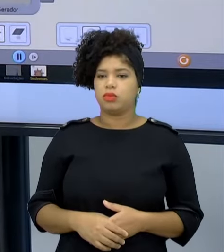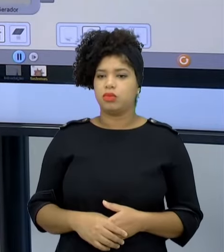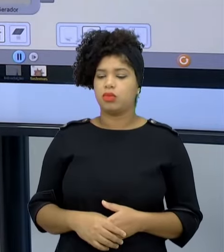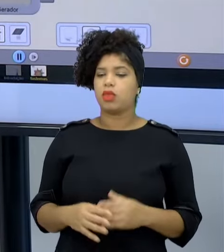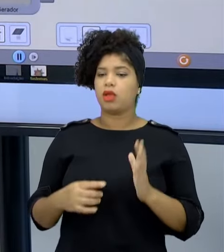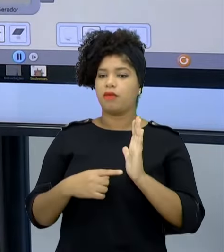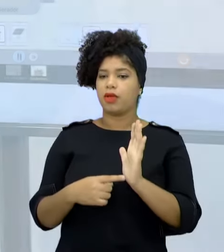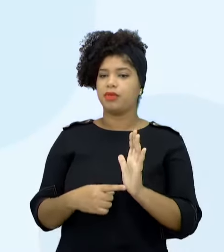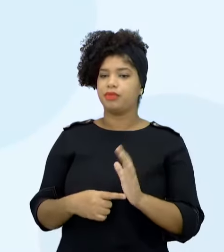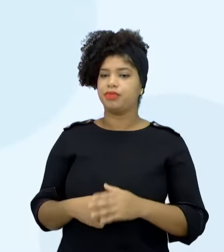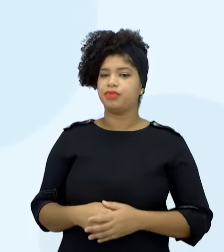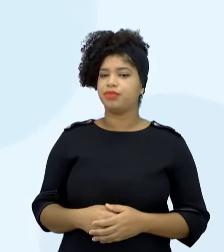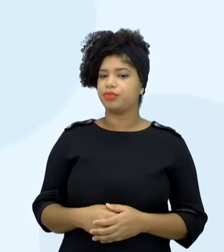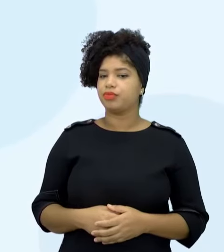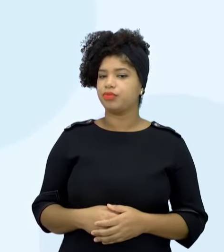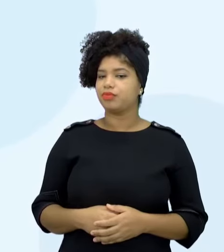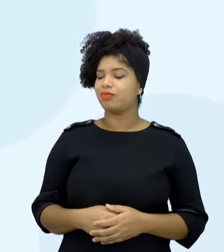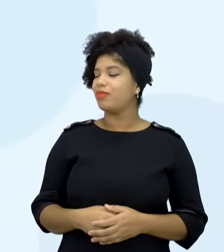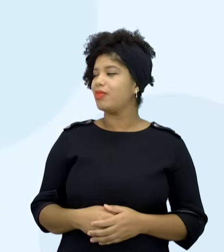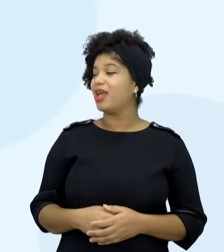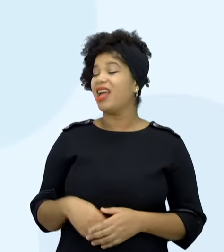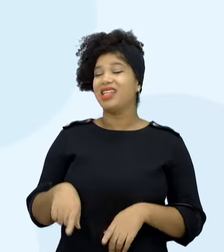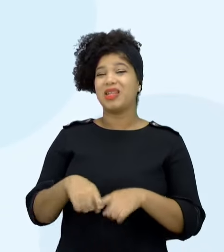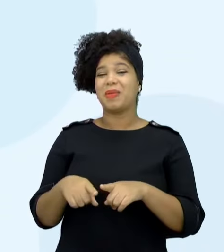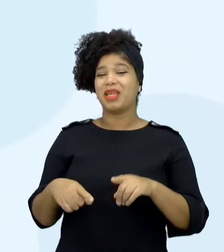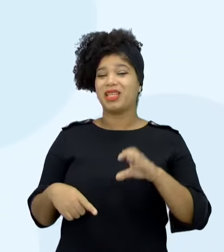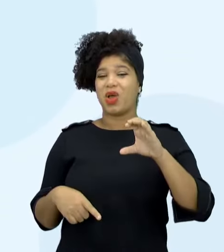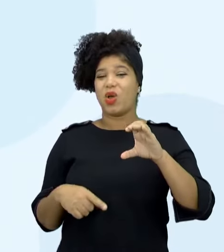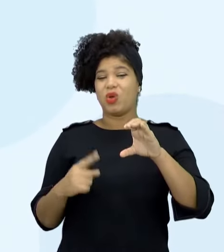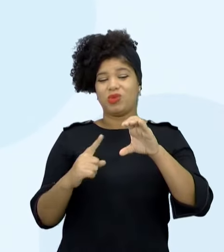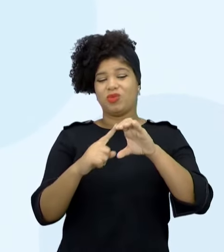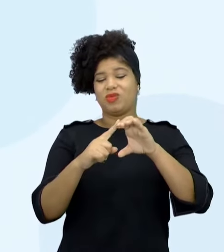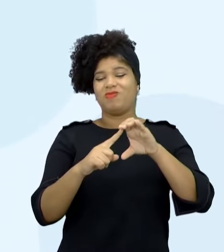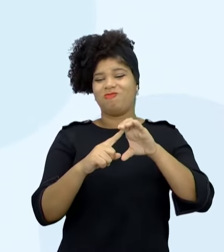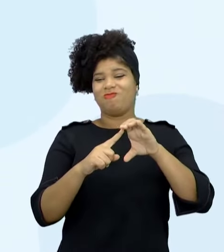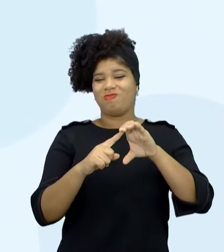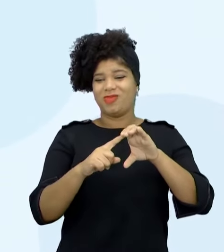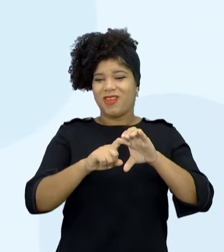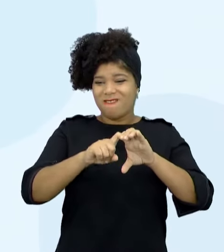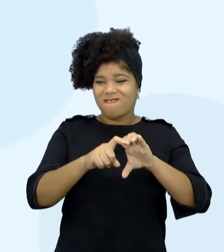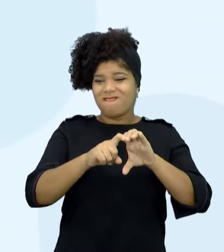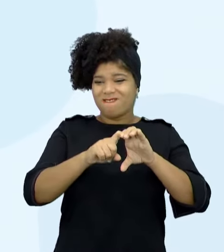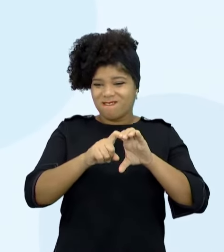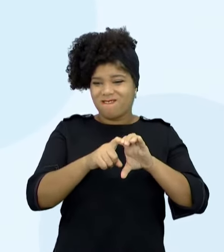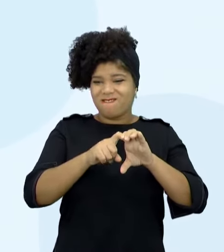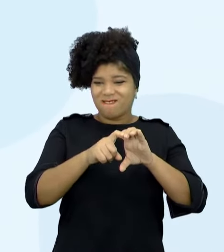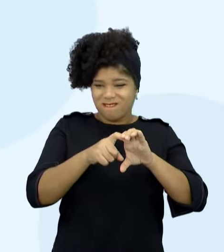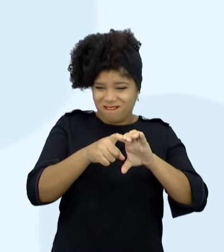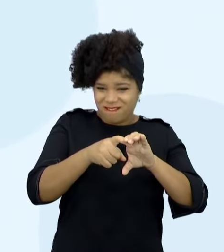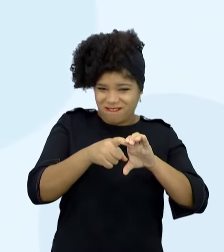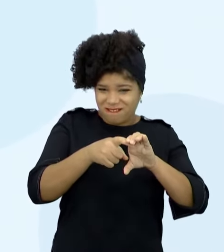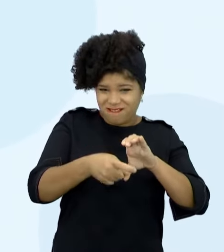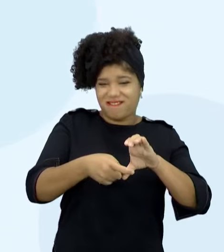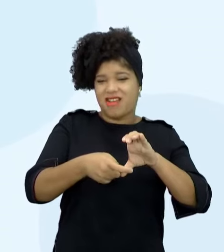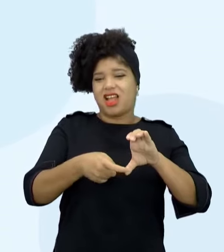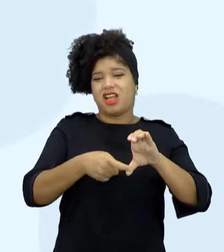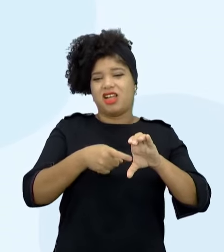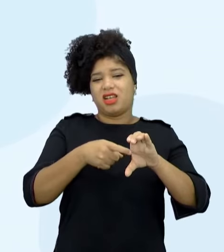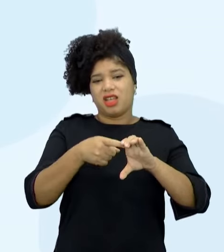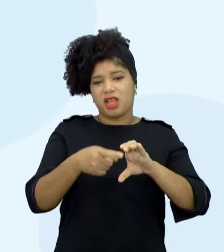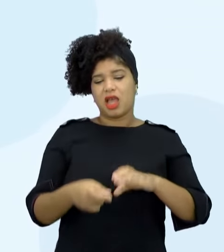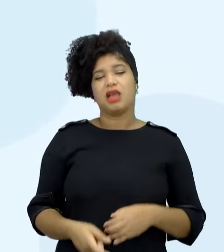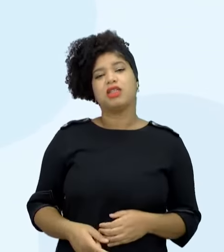está atrapalhando aqui também, pode voltar na tela. Está atrapalhando aqui também e em todo o processo mecânico